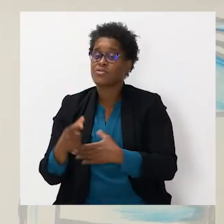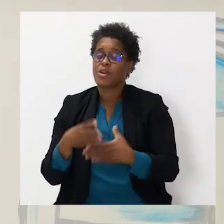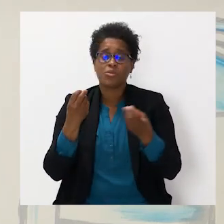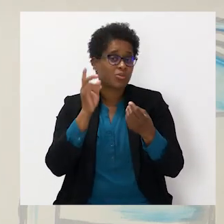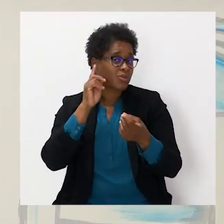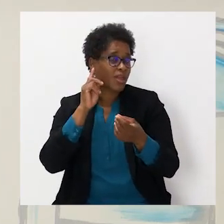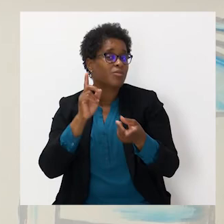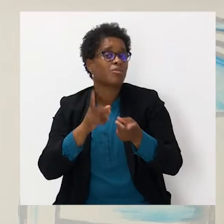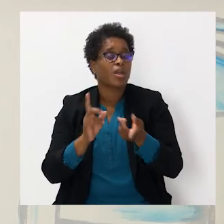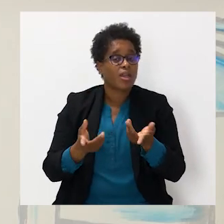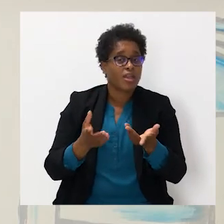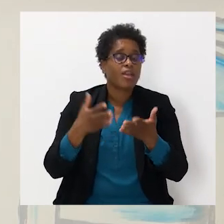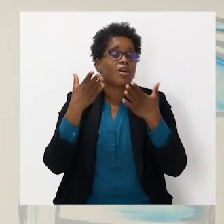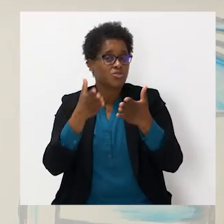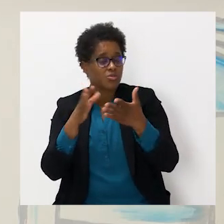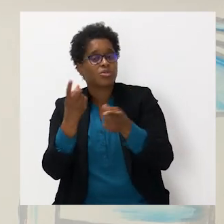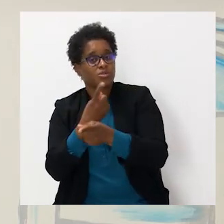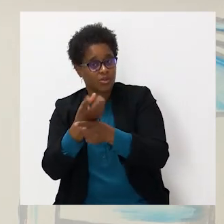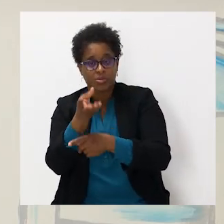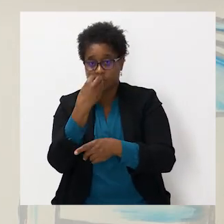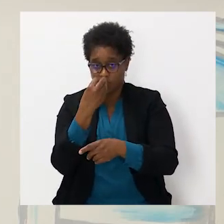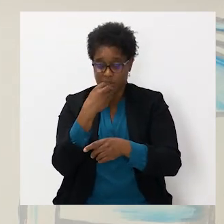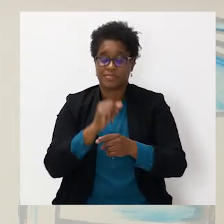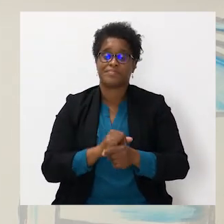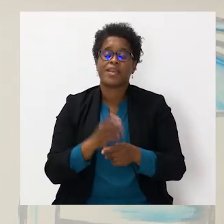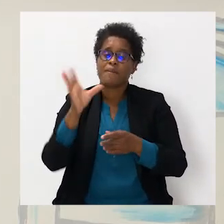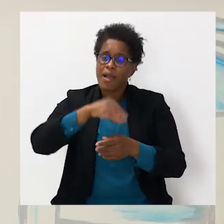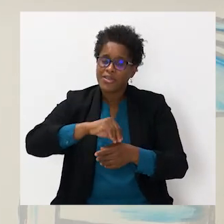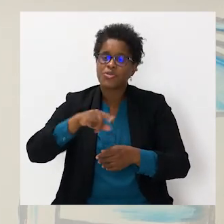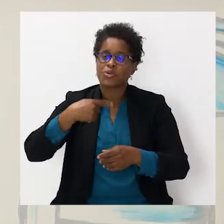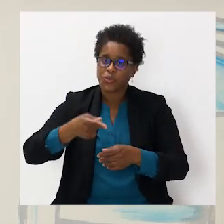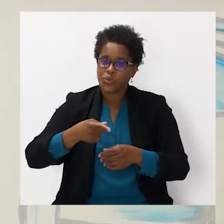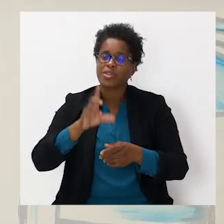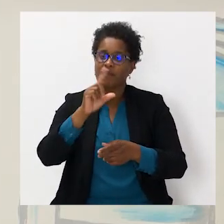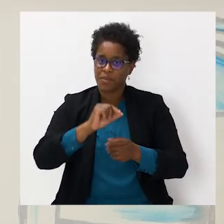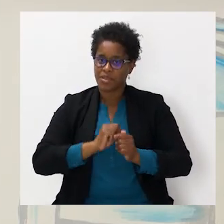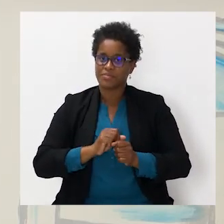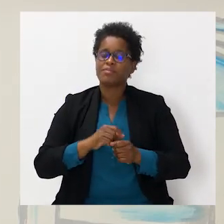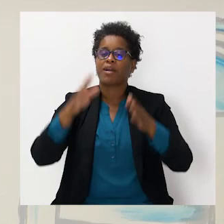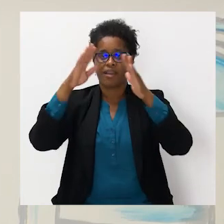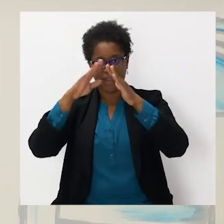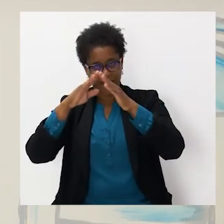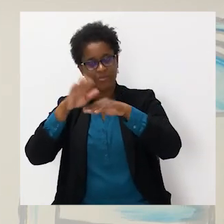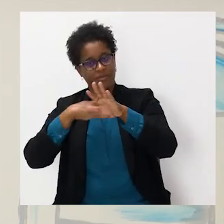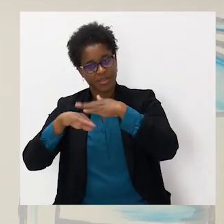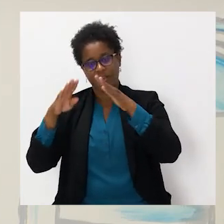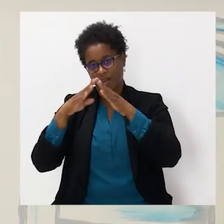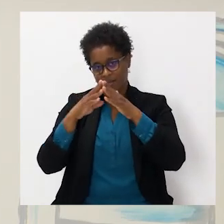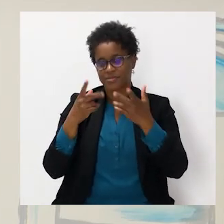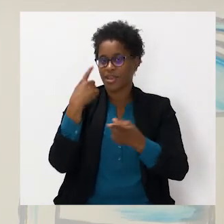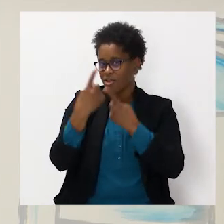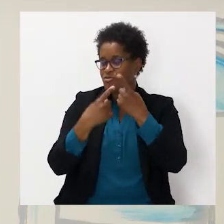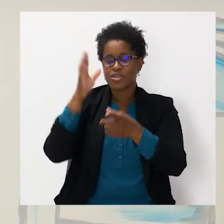por quê? Serve para a nossa alimentação, mas também serve para a habitação de